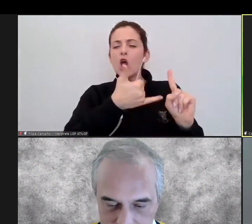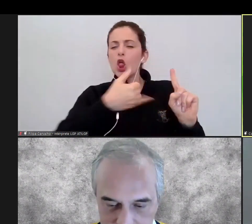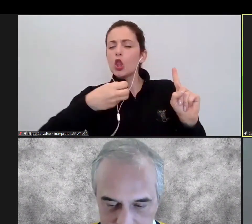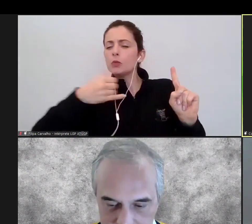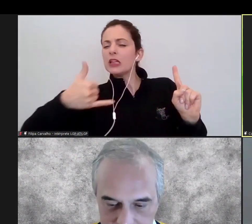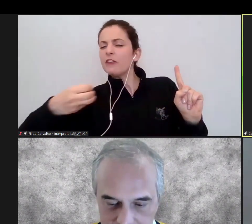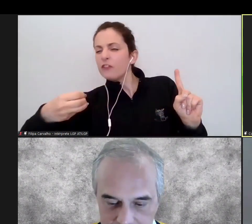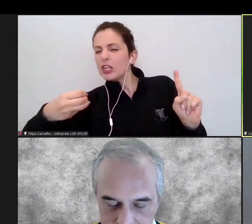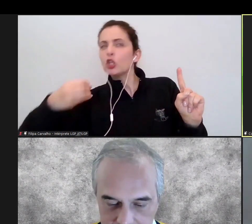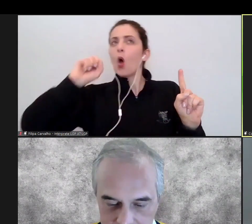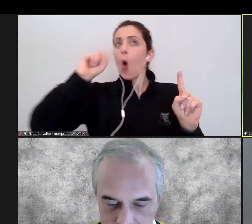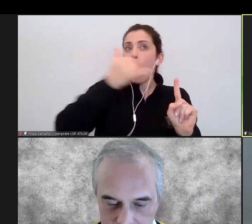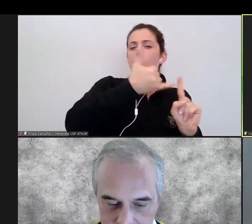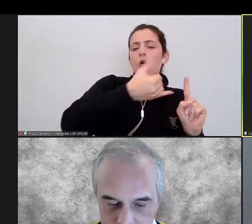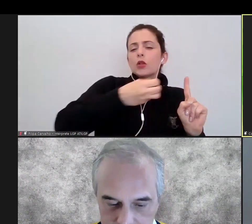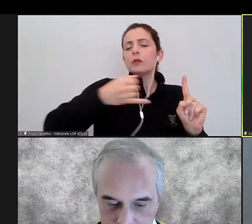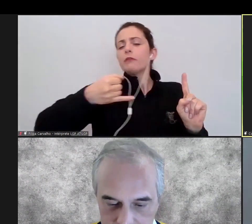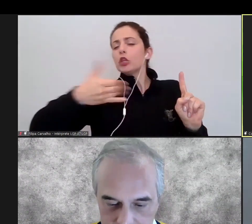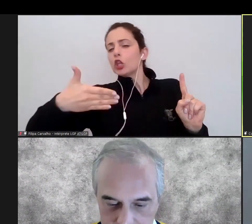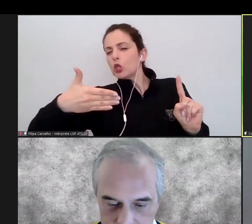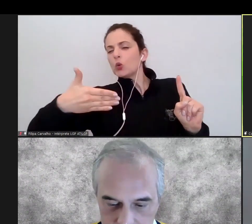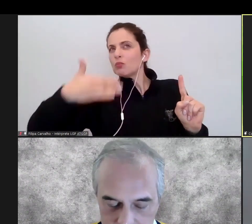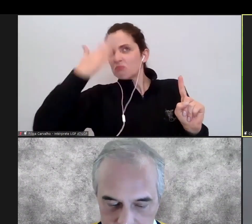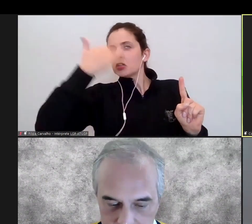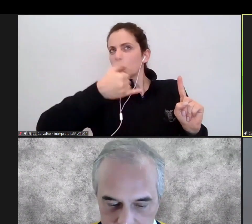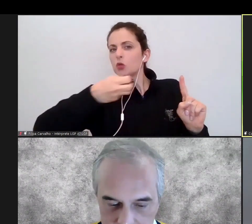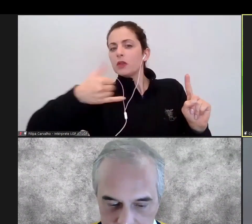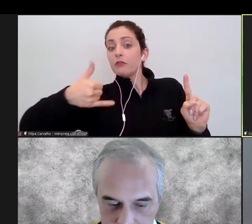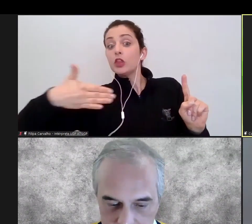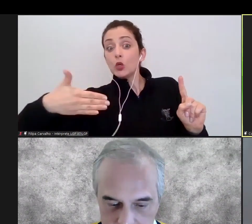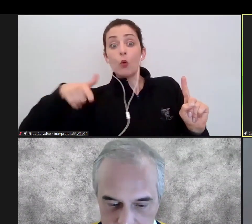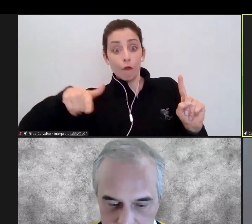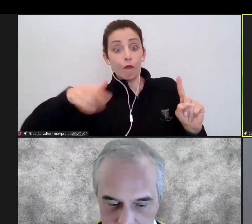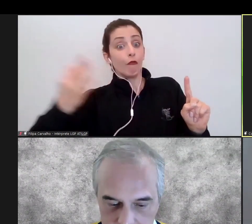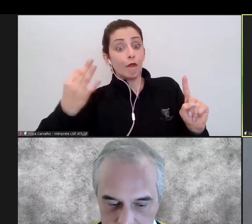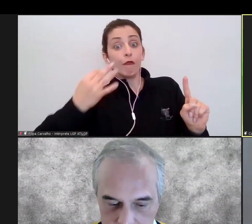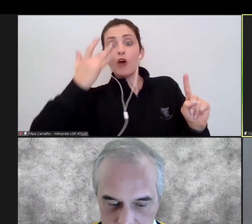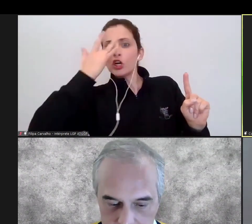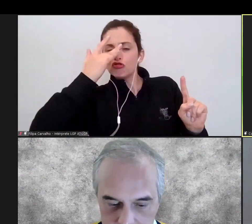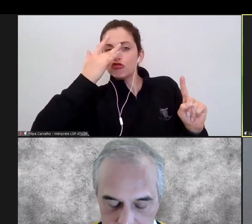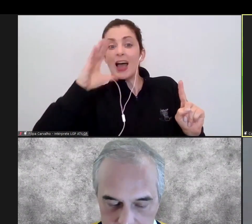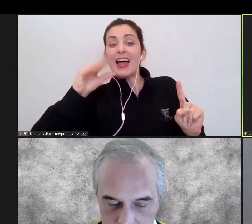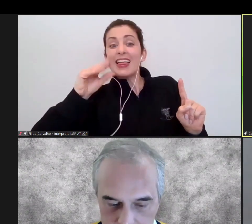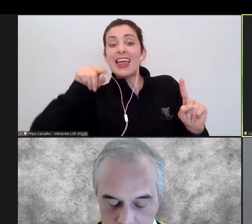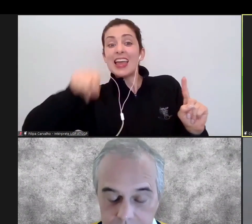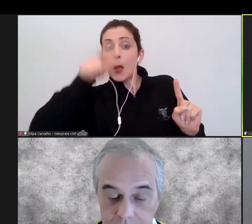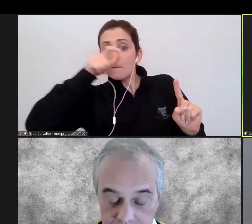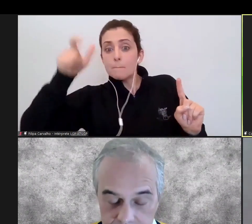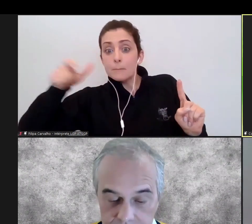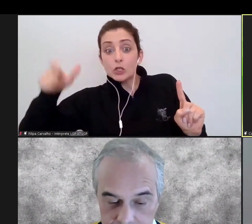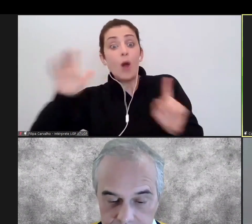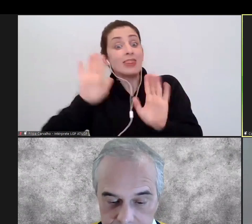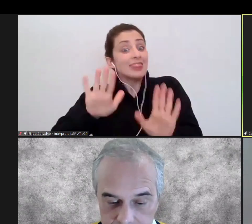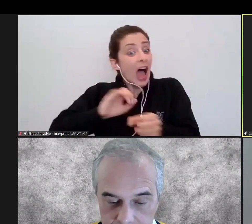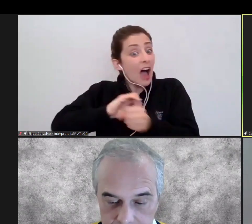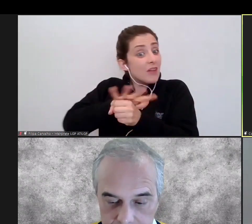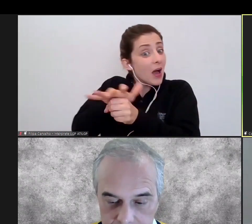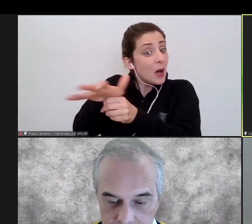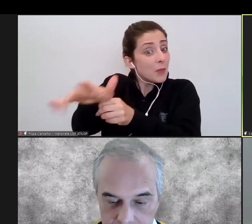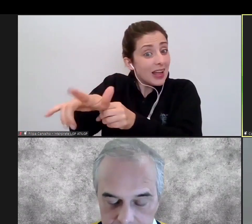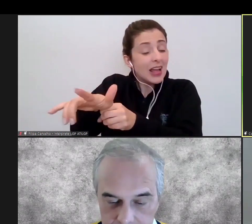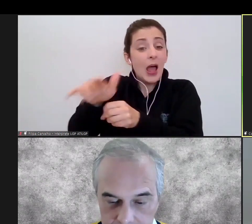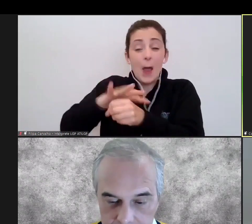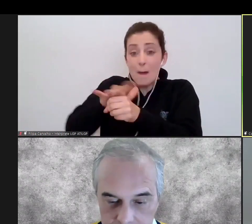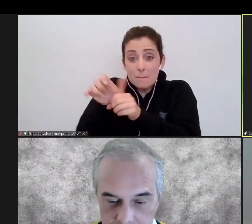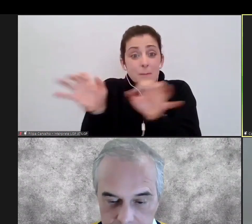2020 ou 2021, penso eu, que foram quase 10 mil pessoas em plena pandemia, e claro, verificaram-se